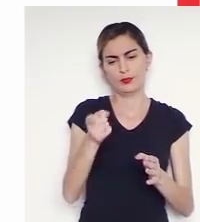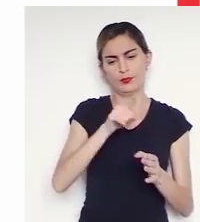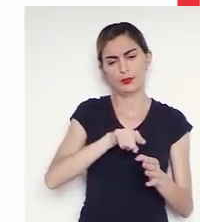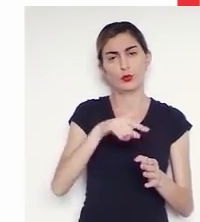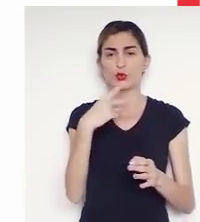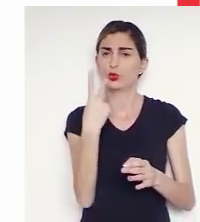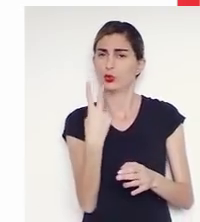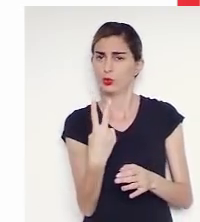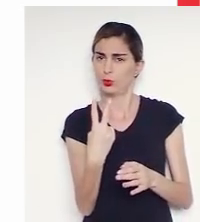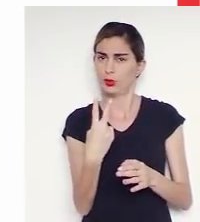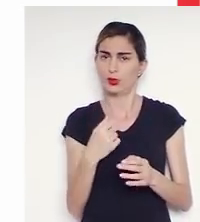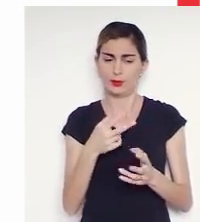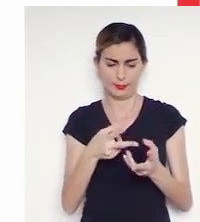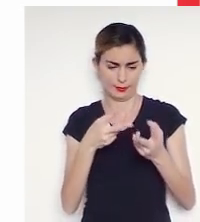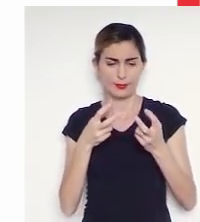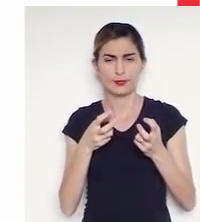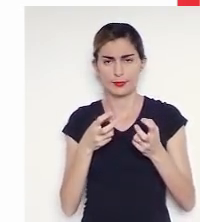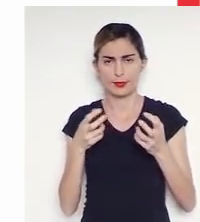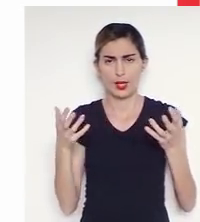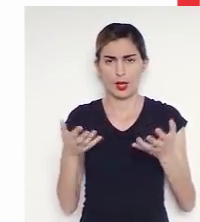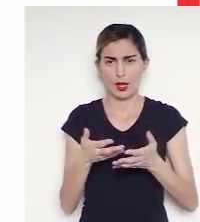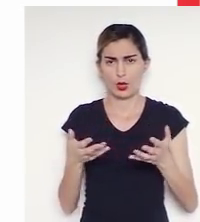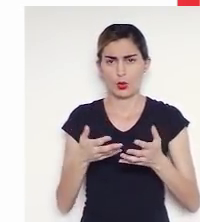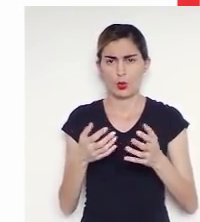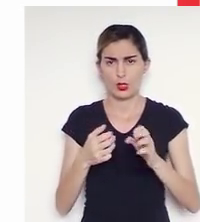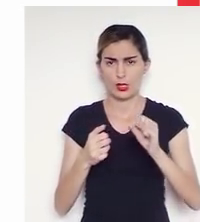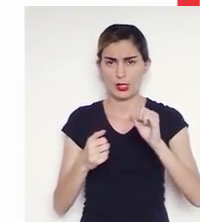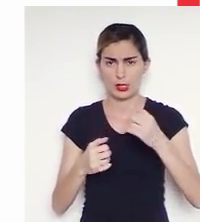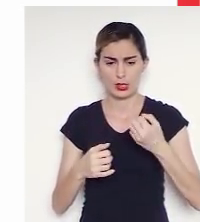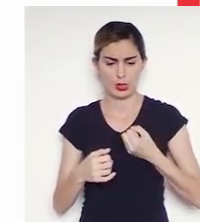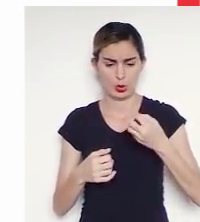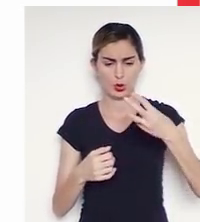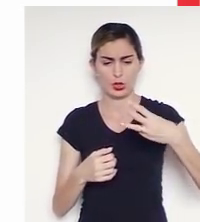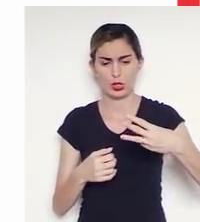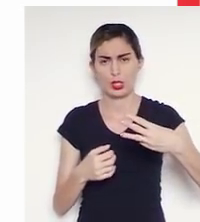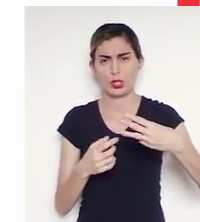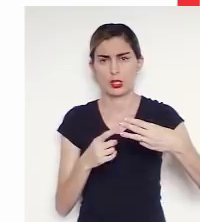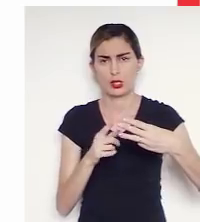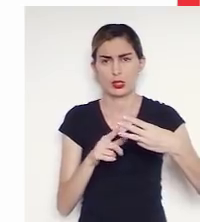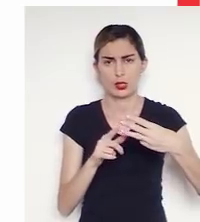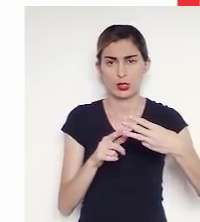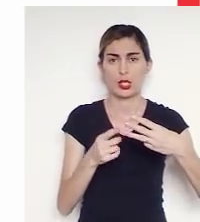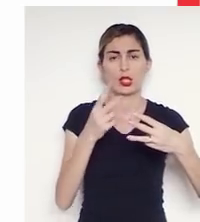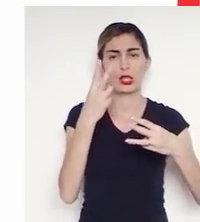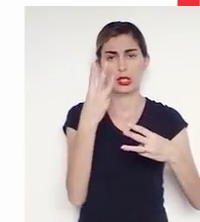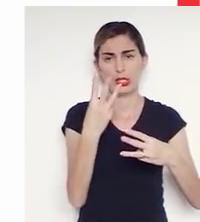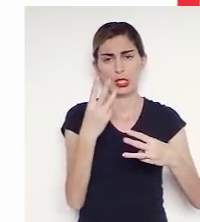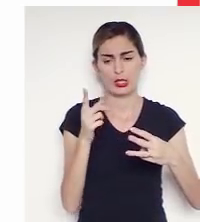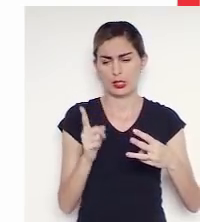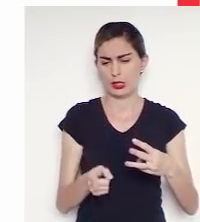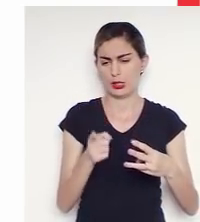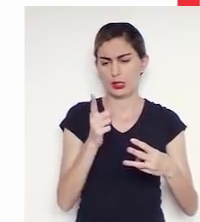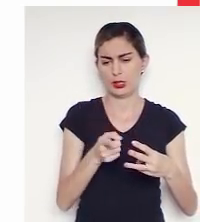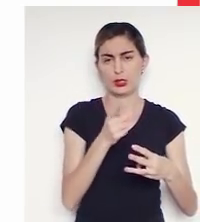telinha? Sendo que agora, se o expoente é 3, ele vai andar de 3 em